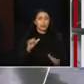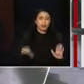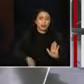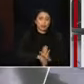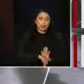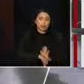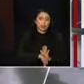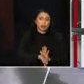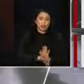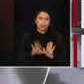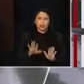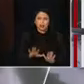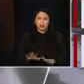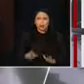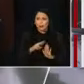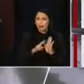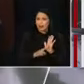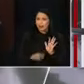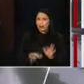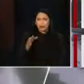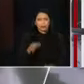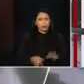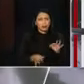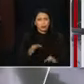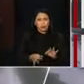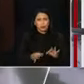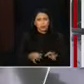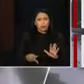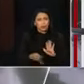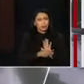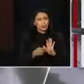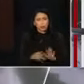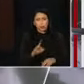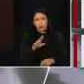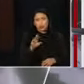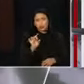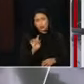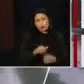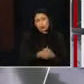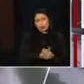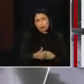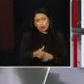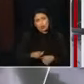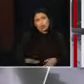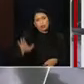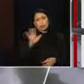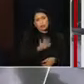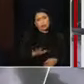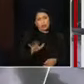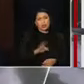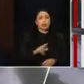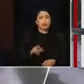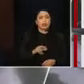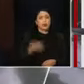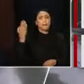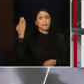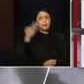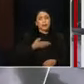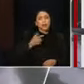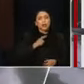ser um dever jurídico específico, não apenas uma obrigação moral genérica. Não há prova